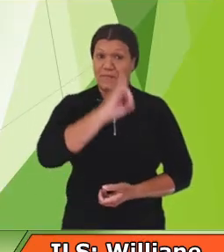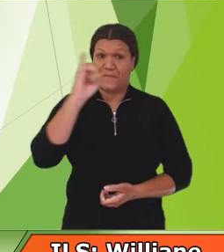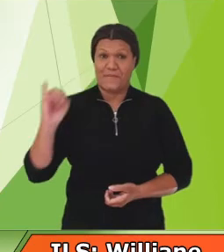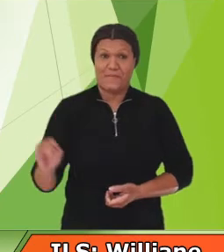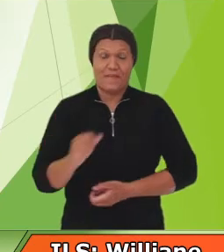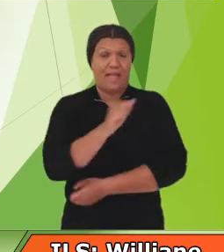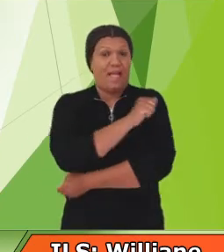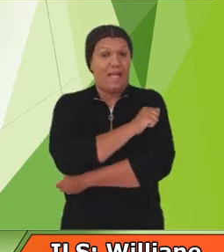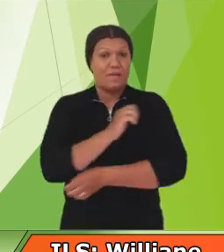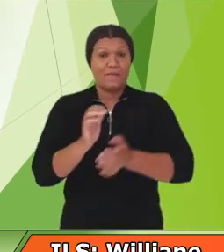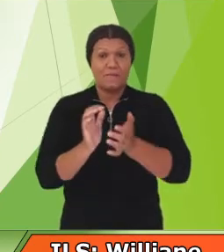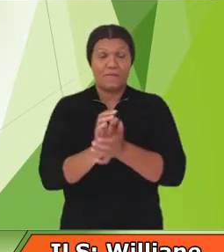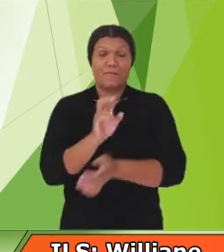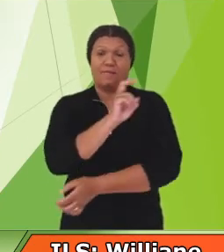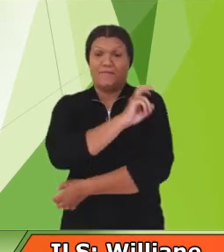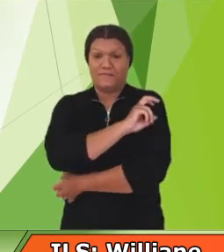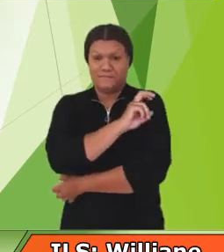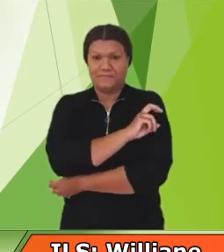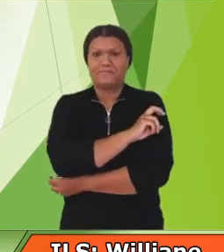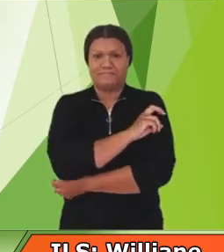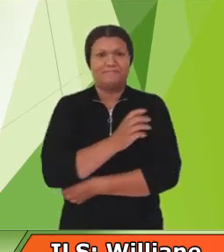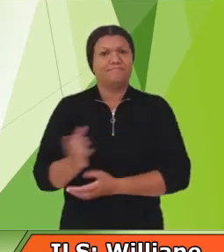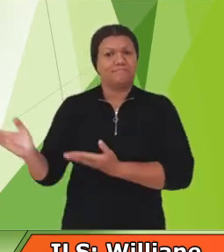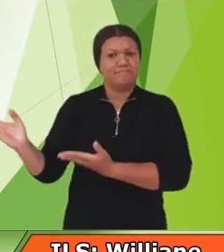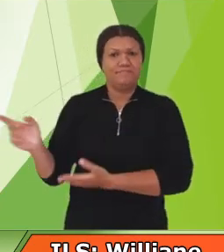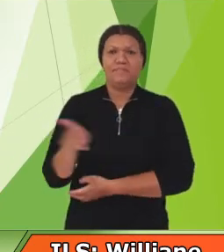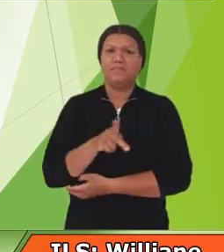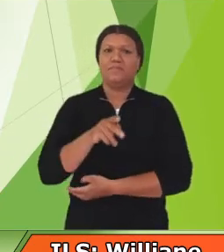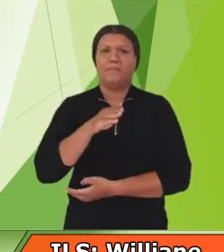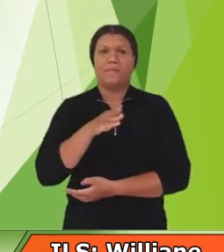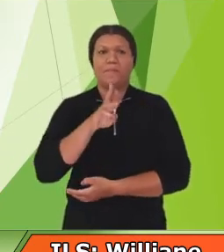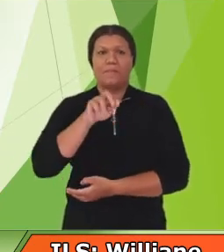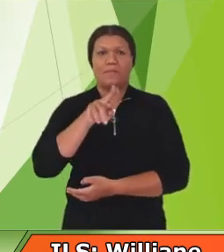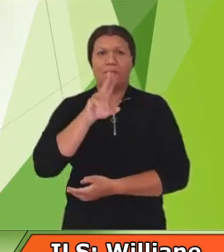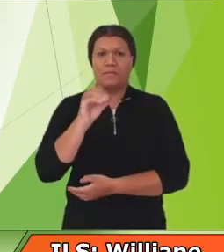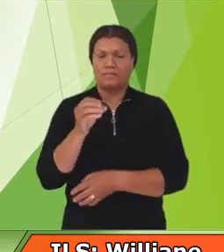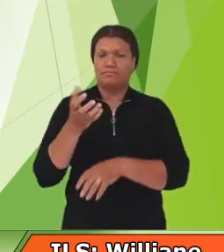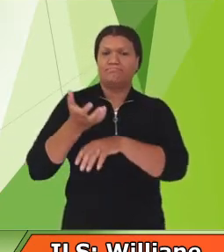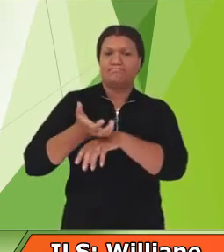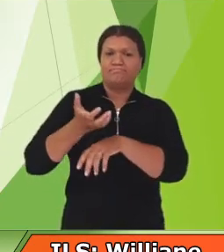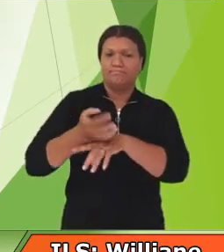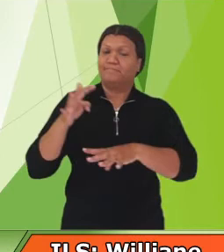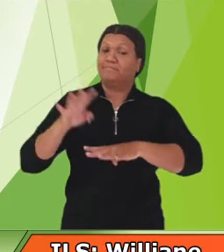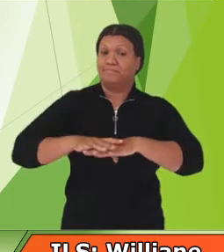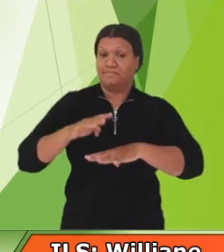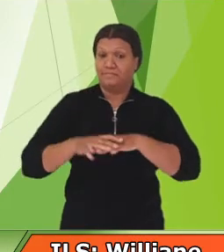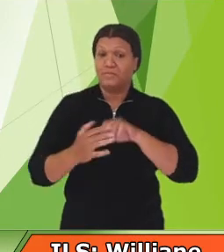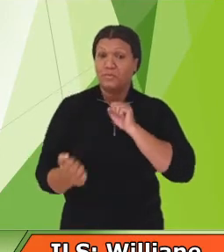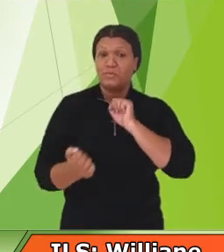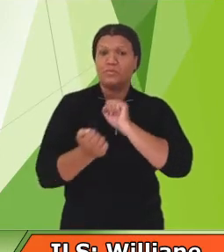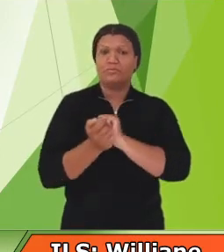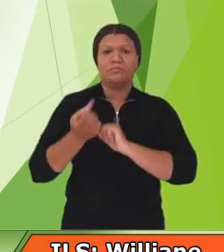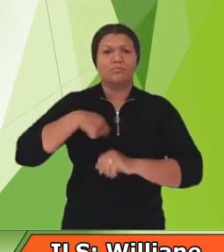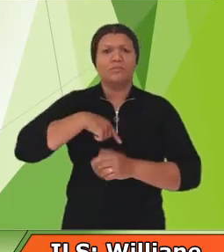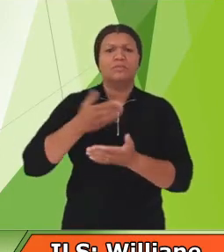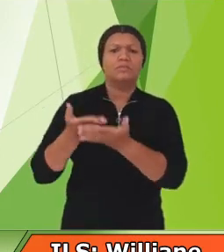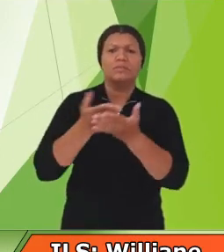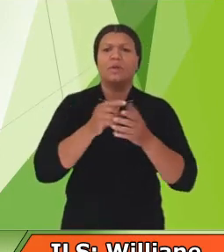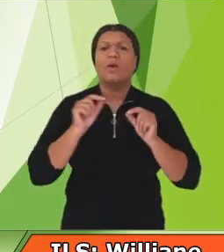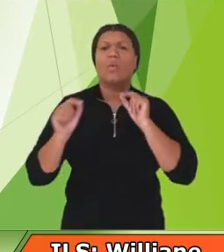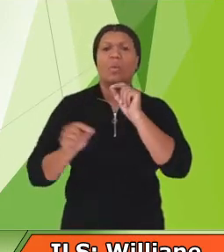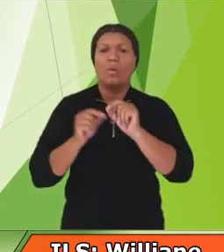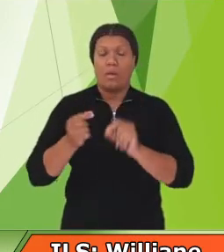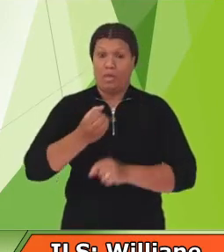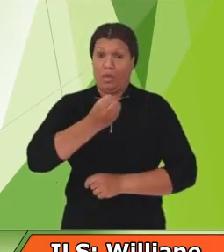Olá, estudante do quinto ano. Eu sou o professor Bruno, professor de matemática, e juntos nós vamos estudar sobre os números